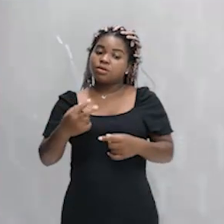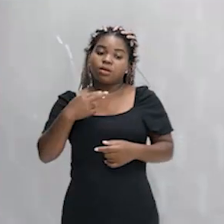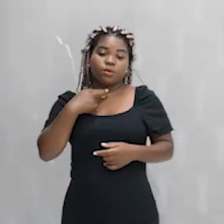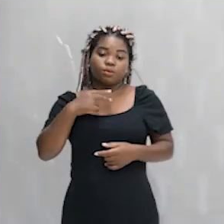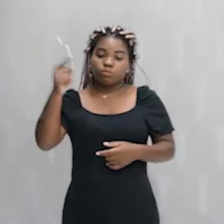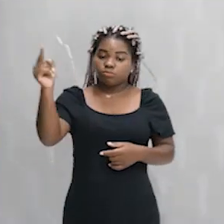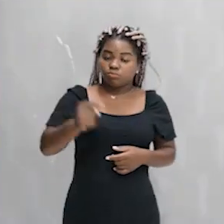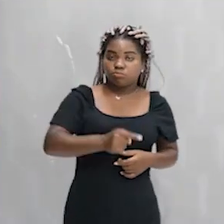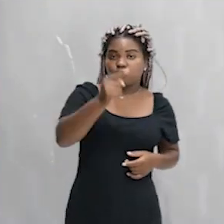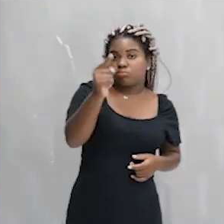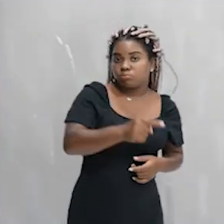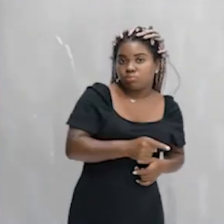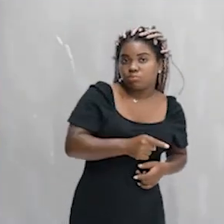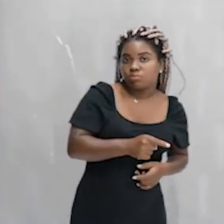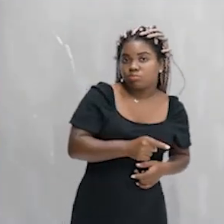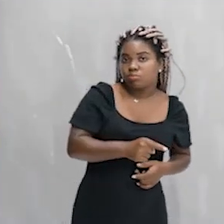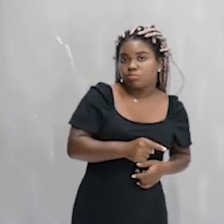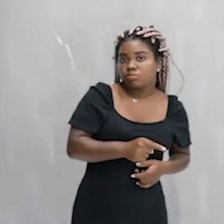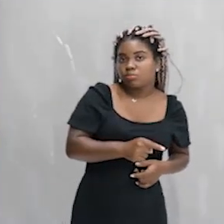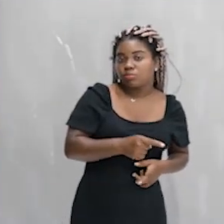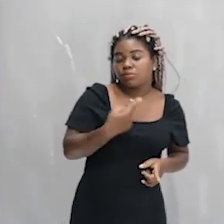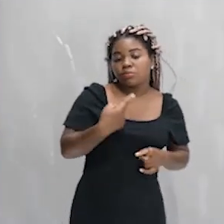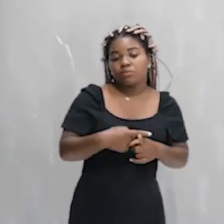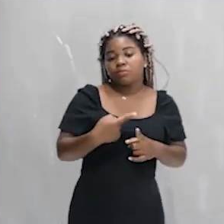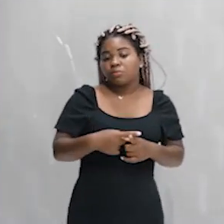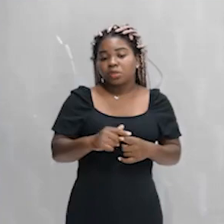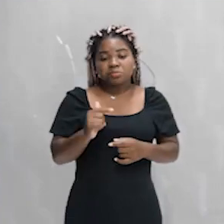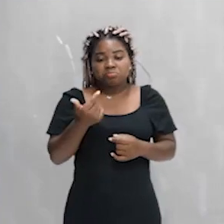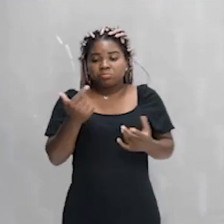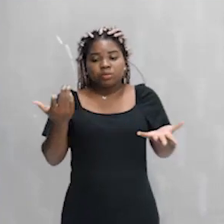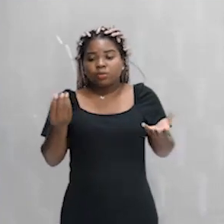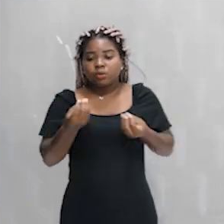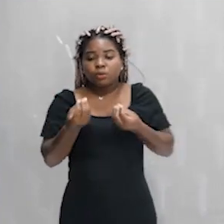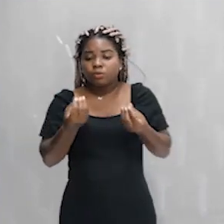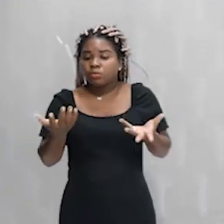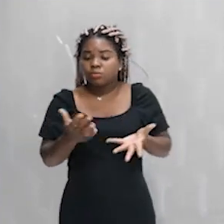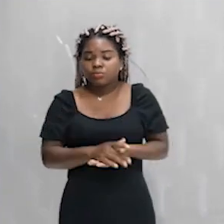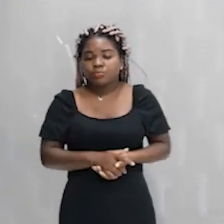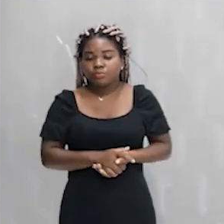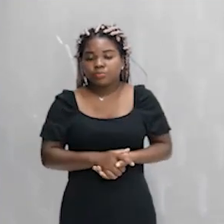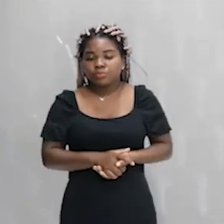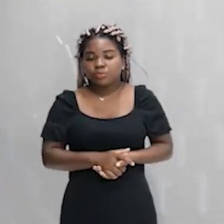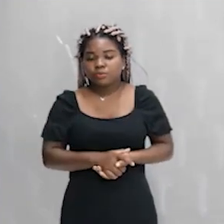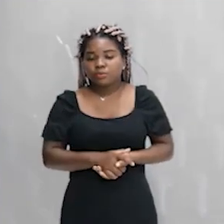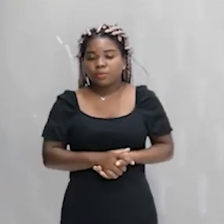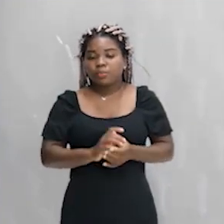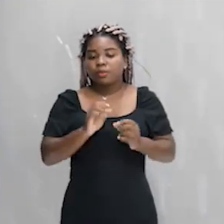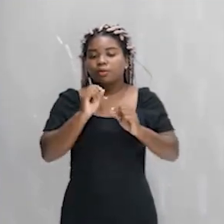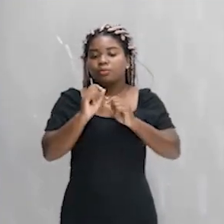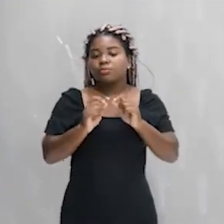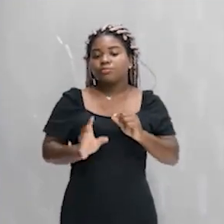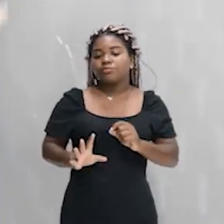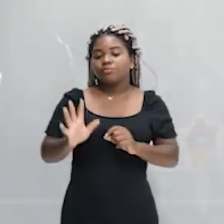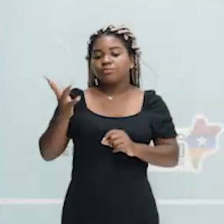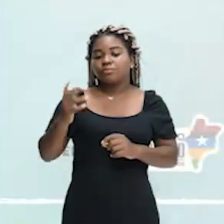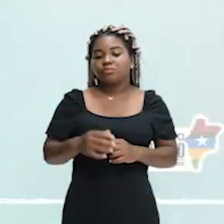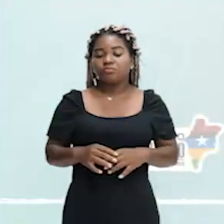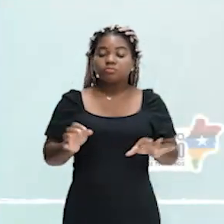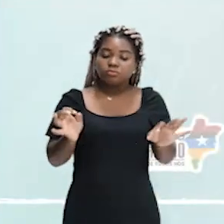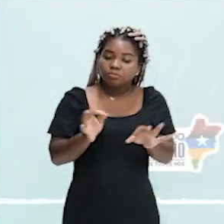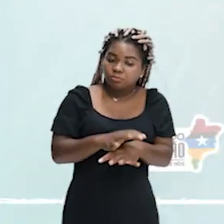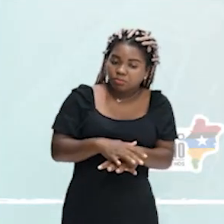essas bases, porque aí não faz sentido falar em expoente, tá? Então, o que eu faço? Eu já